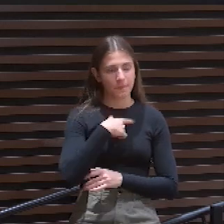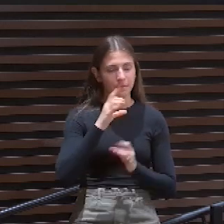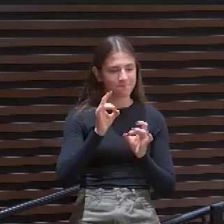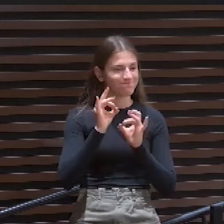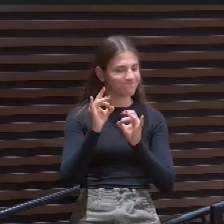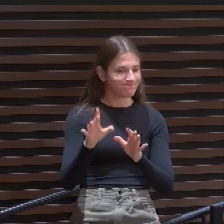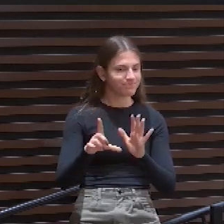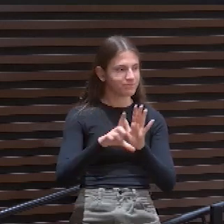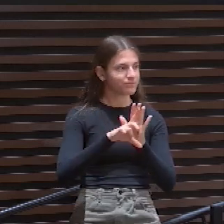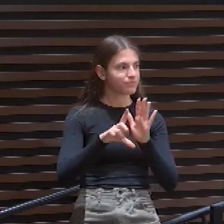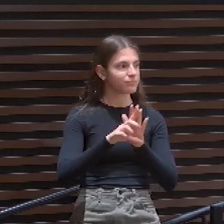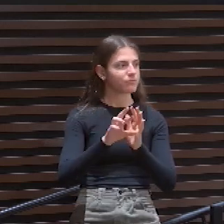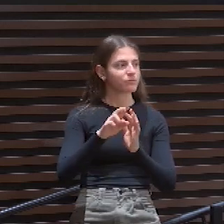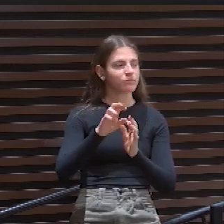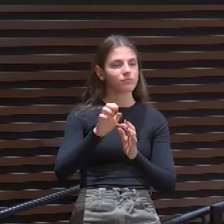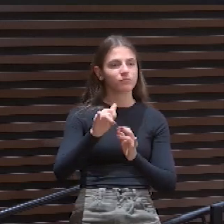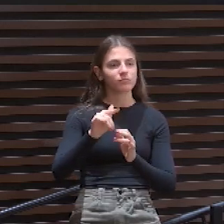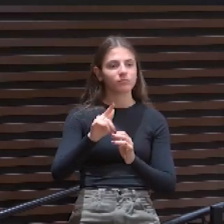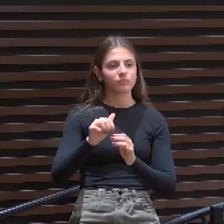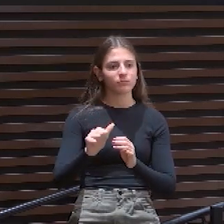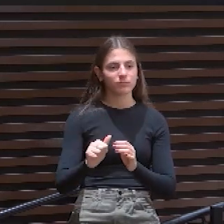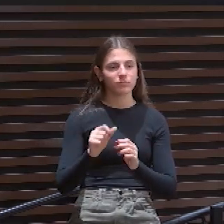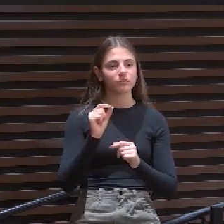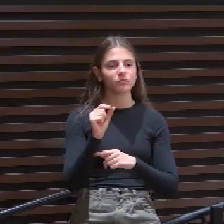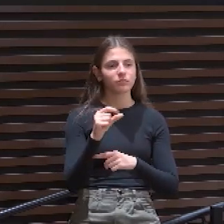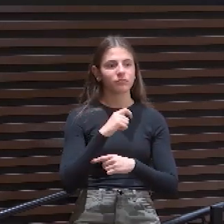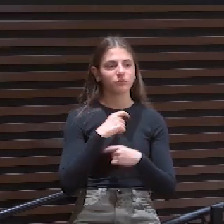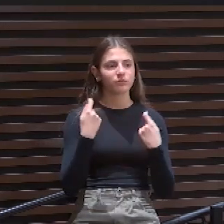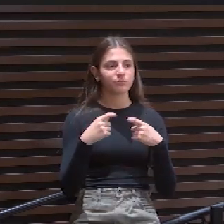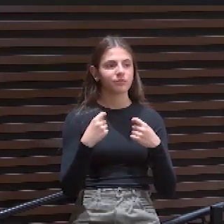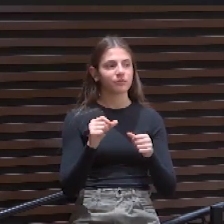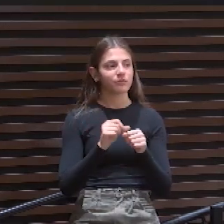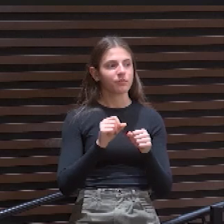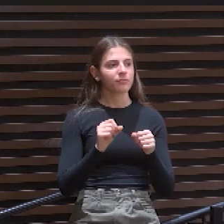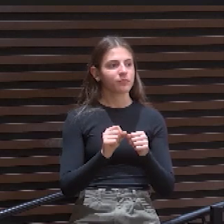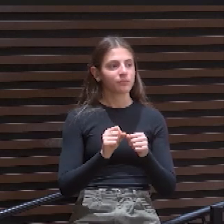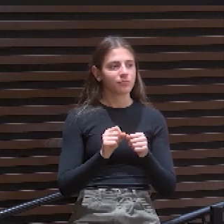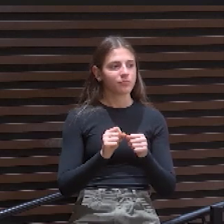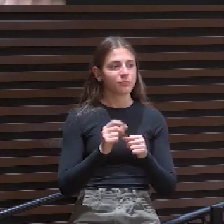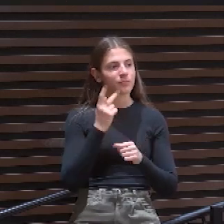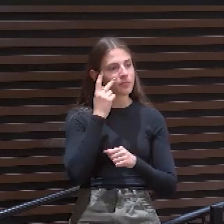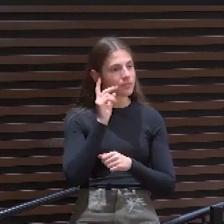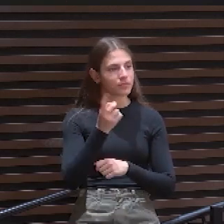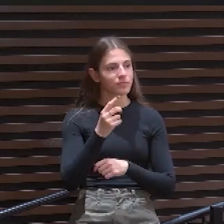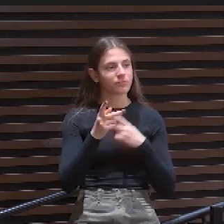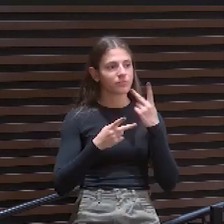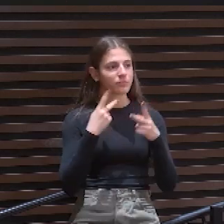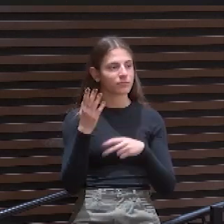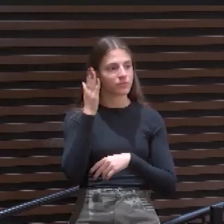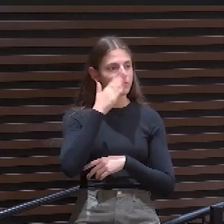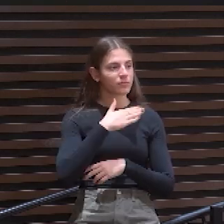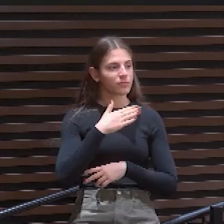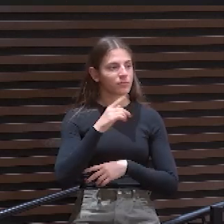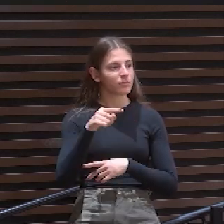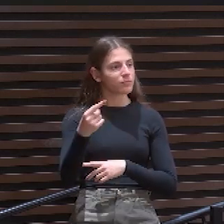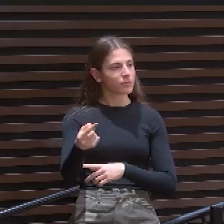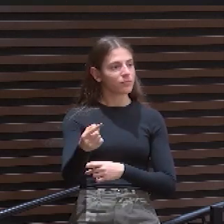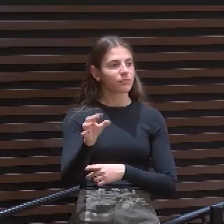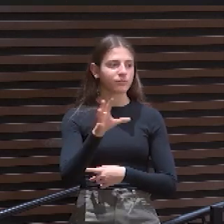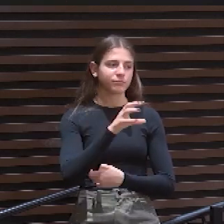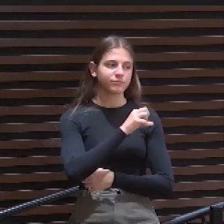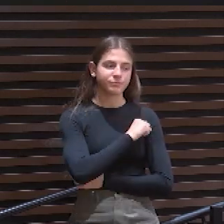o que eu tenho que fazer para impedir de falar mal do próximo? Amá-lo.